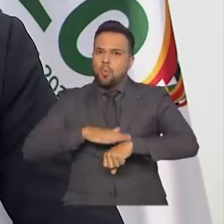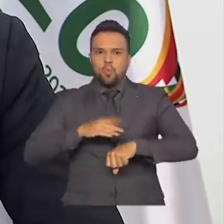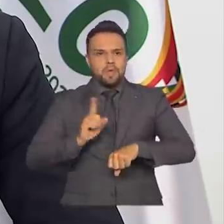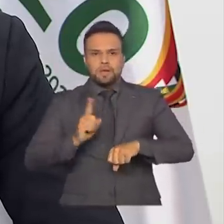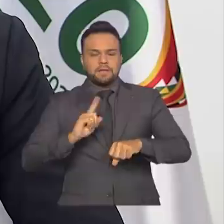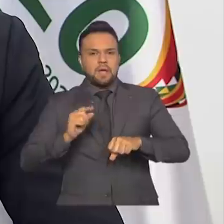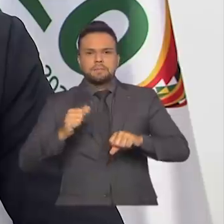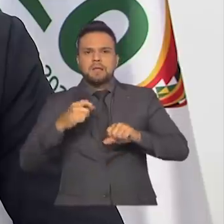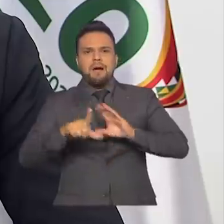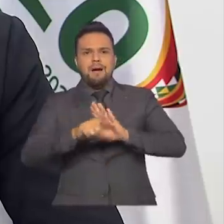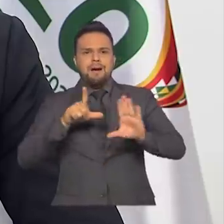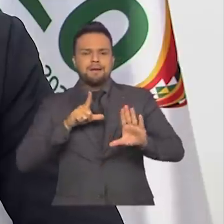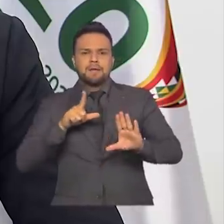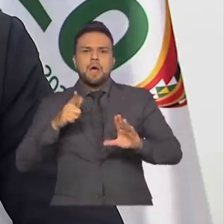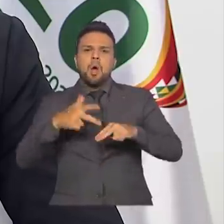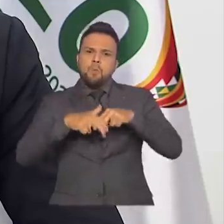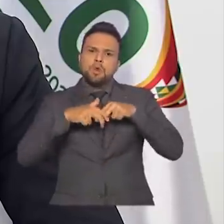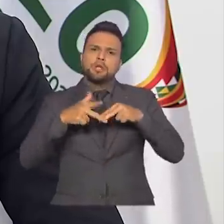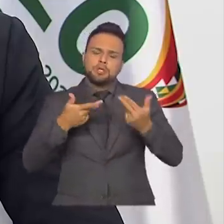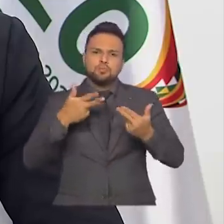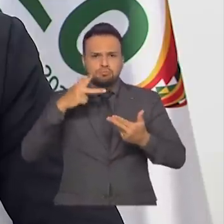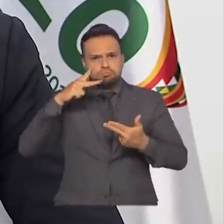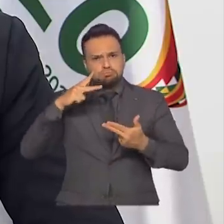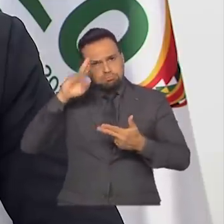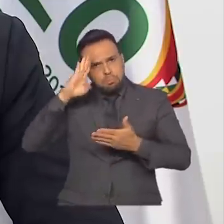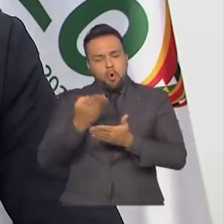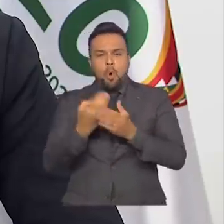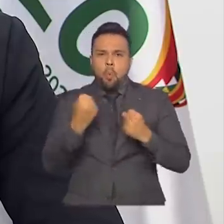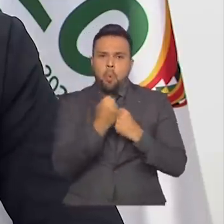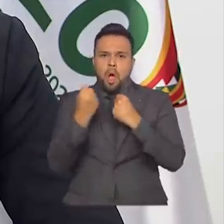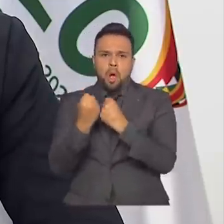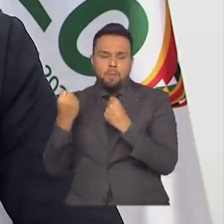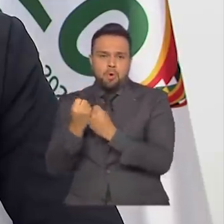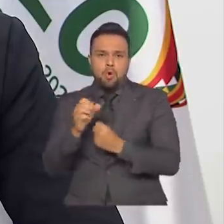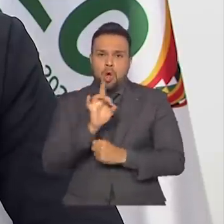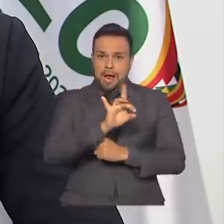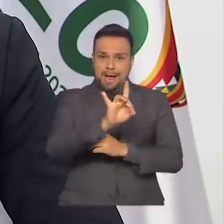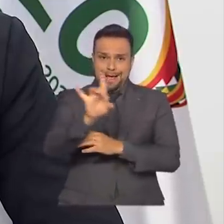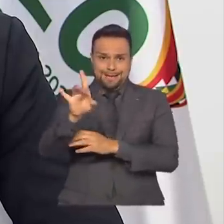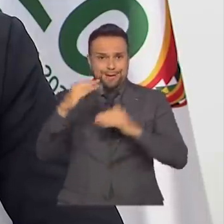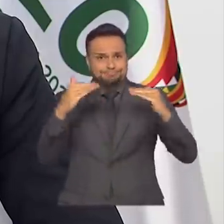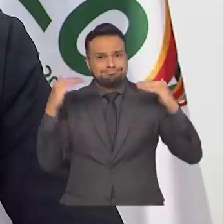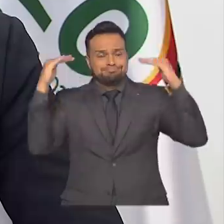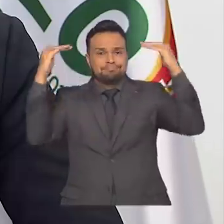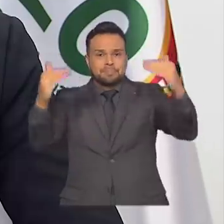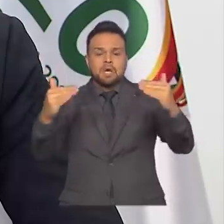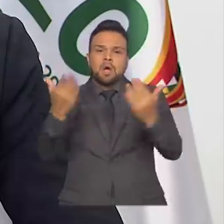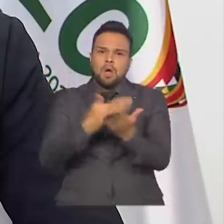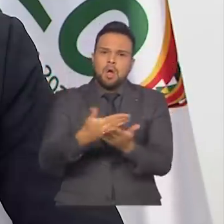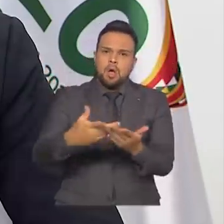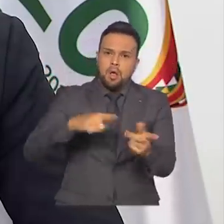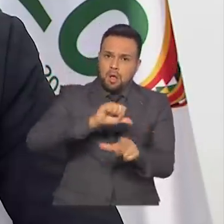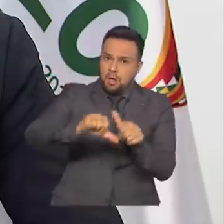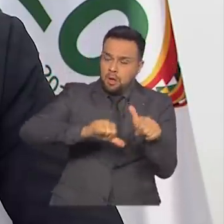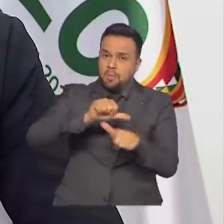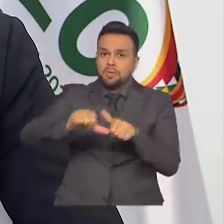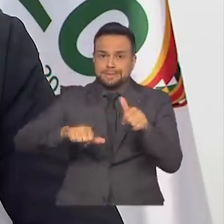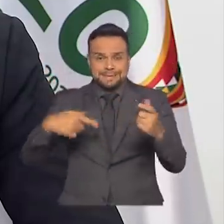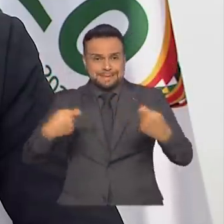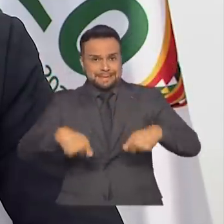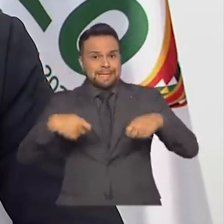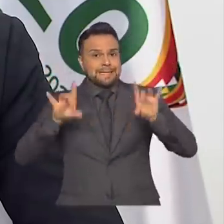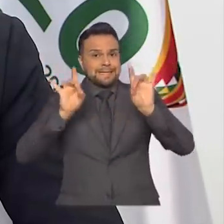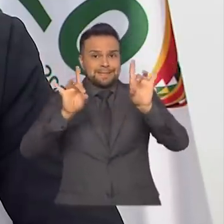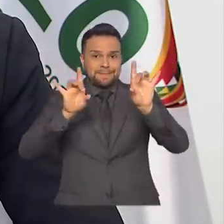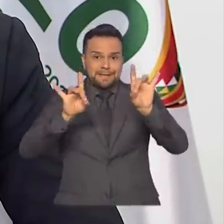perder. Conto com o apoio de Vossas Excelências para darmos início às mudanças necessárias, em especial